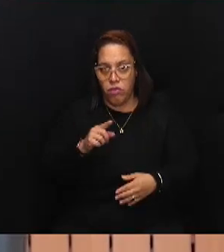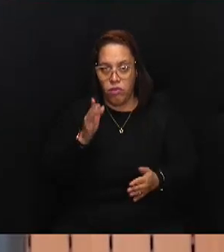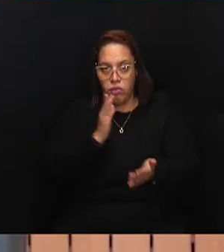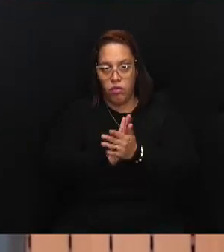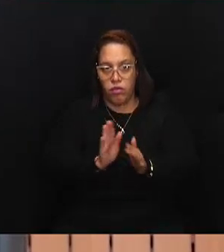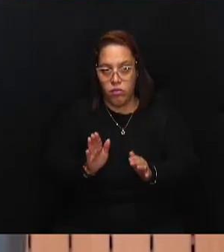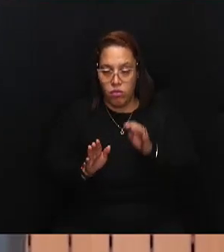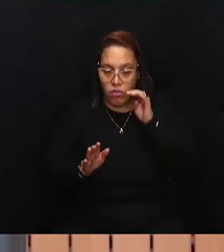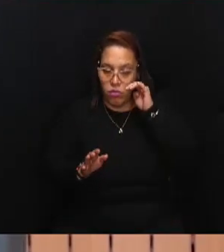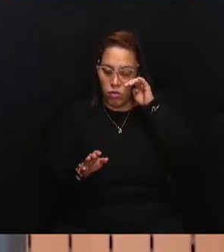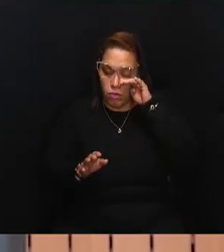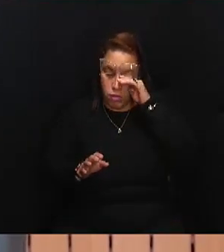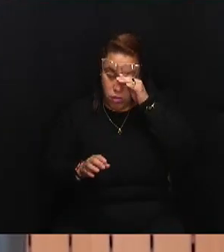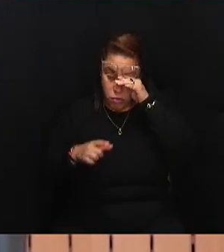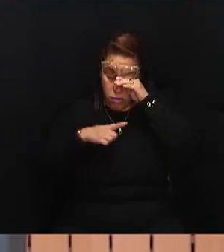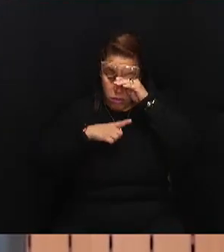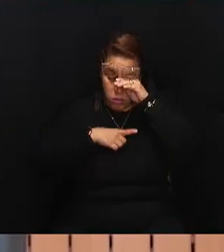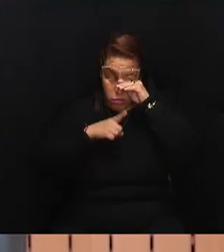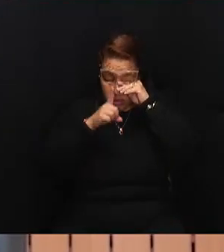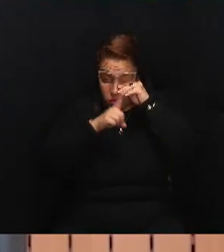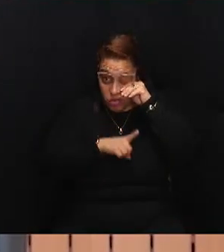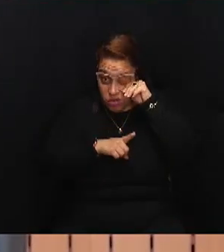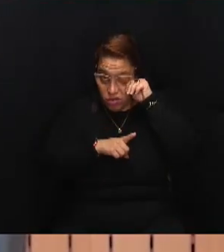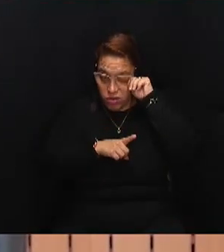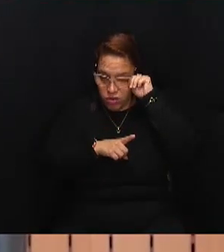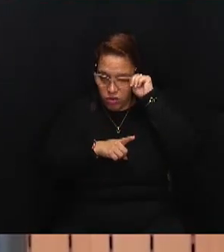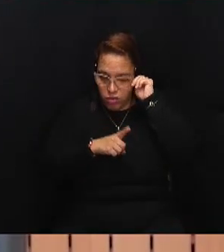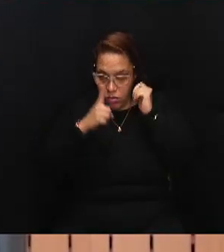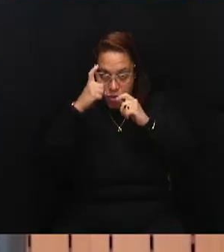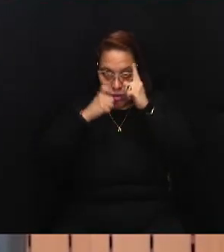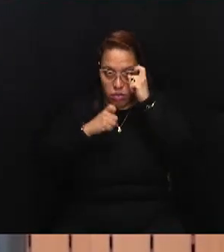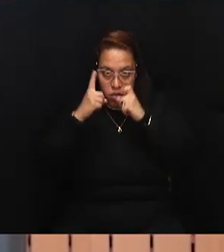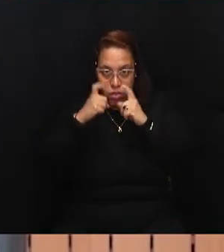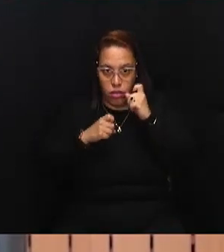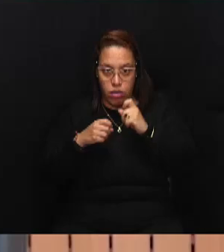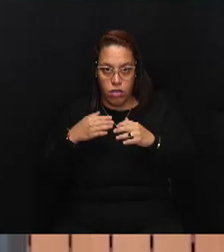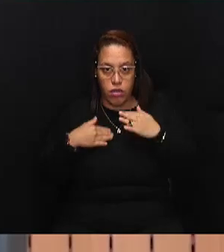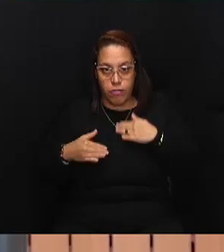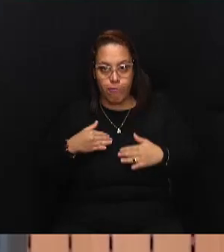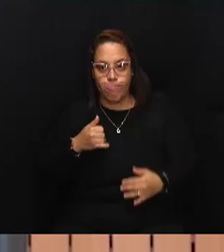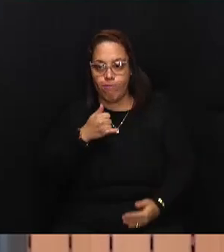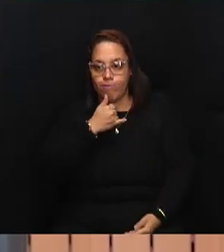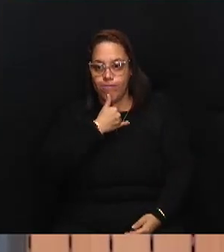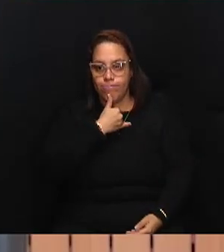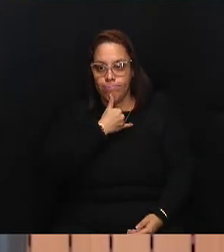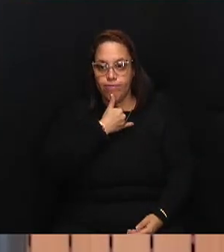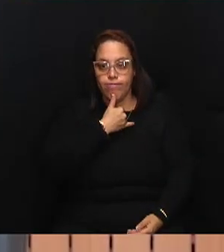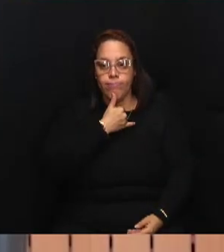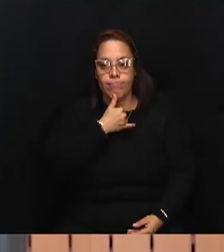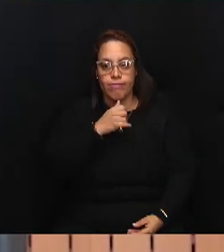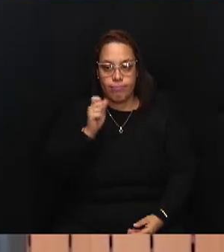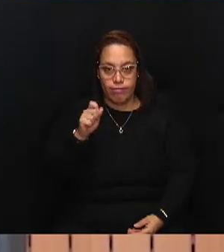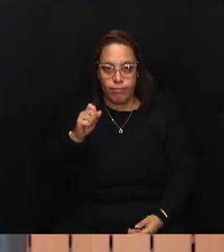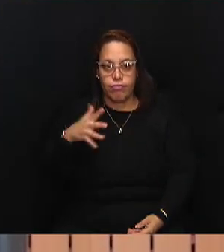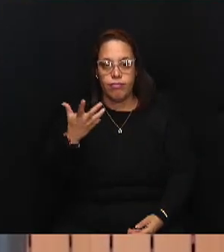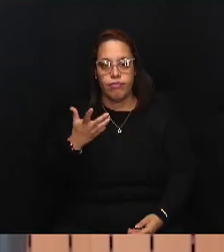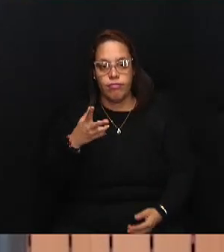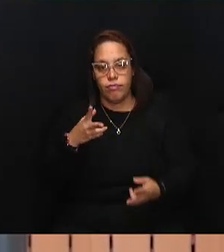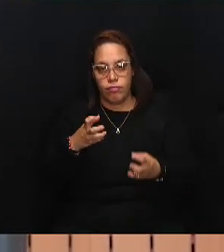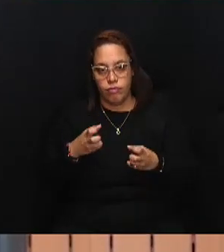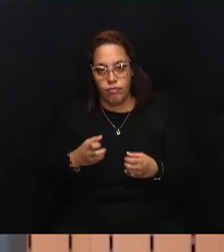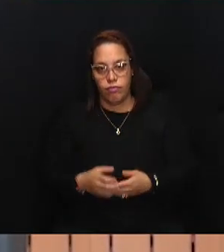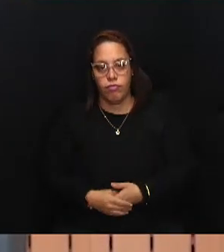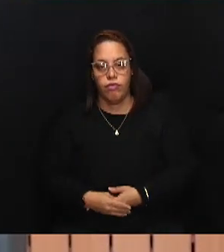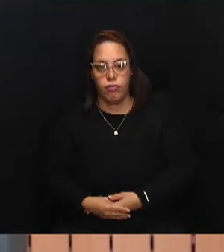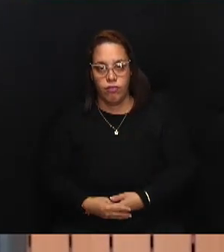chega, eu tenho um direito, vai para a violência física. Puxa. Infelizmente, é o que a gente acaba vendo